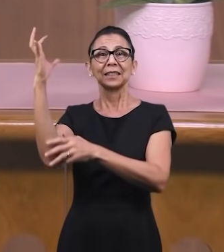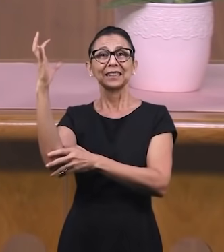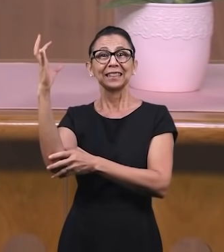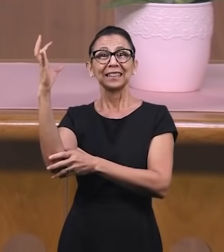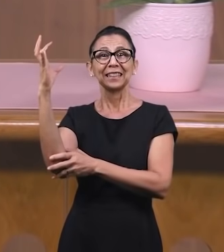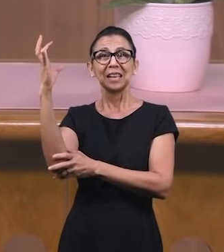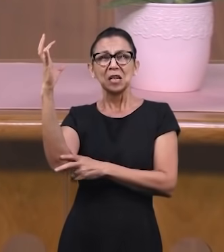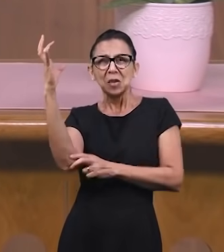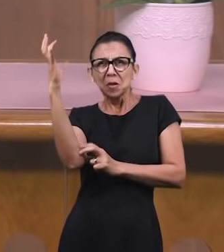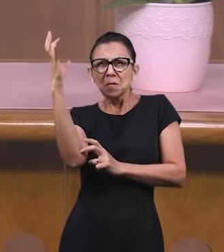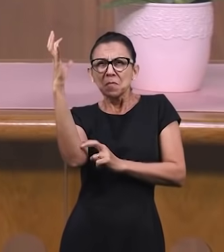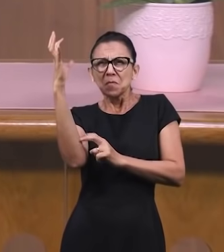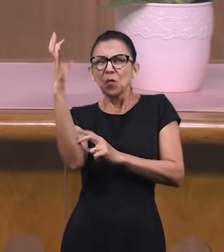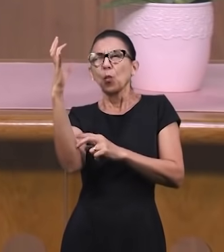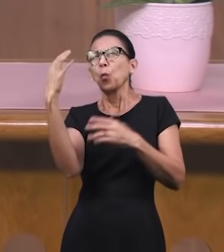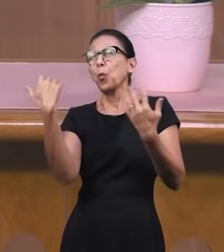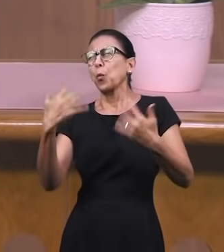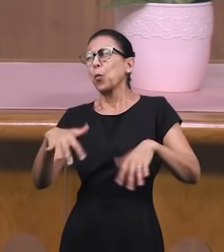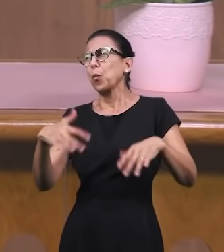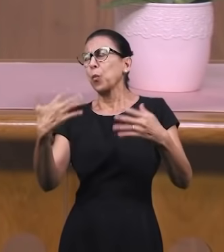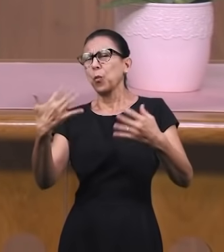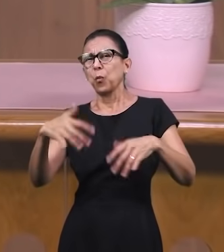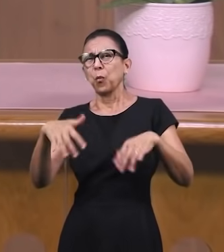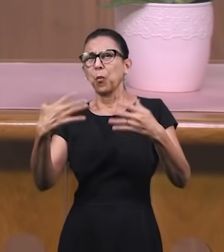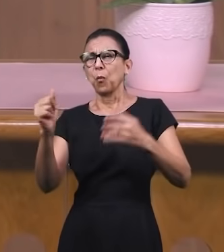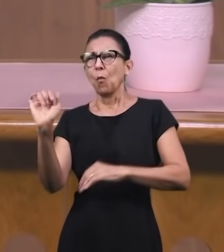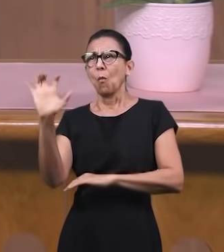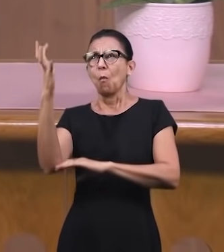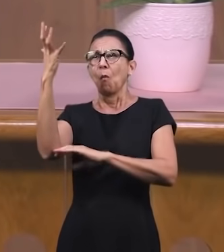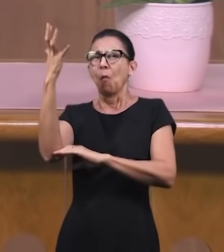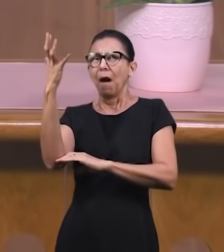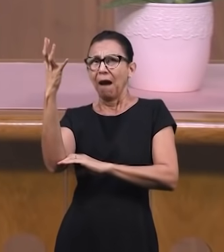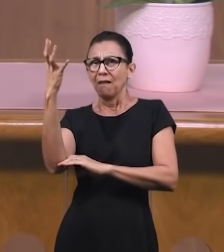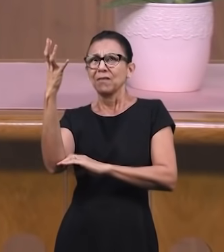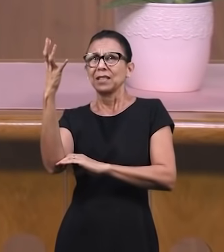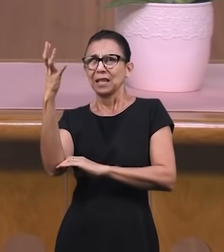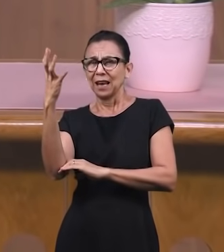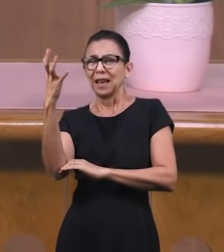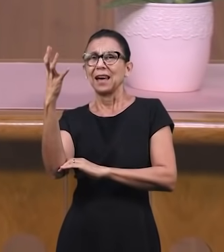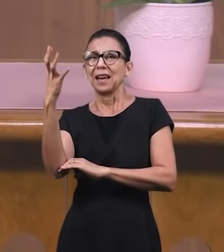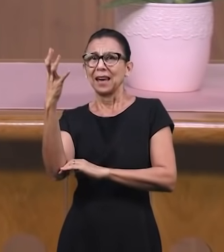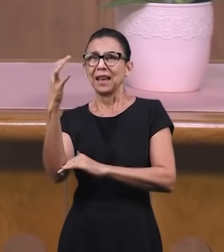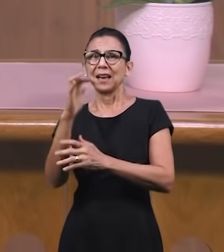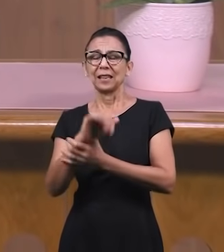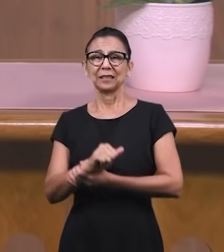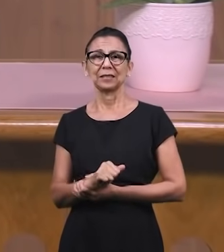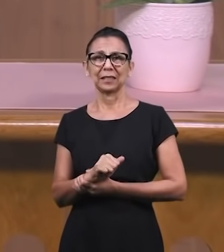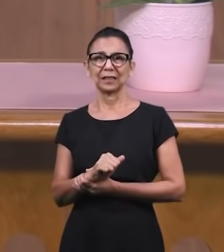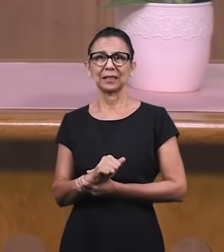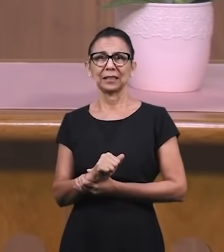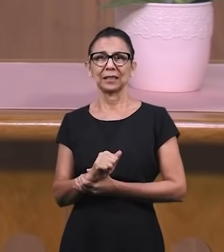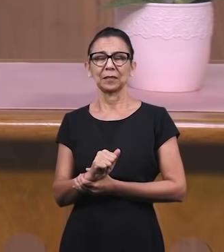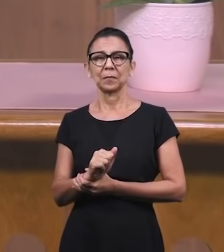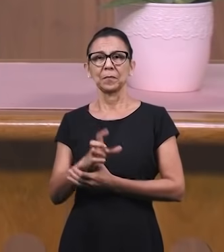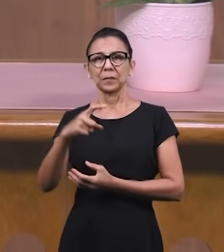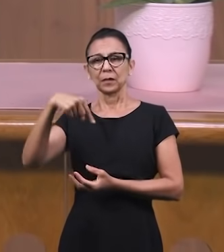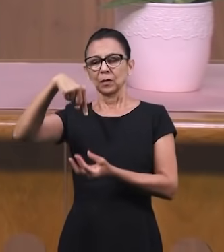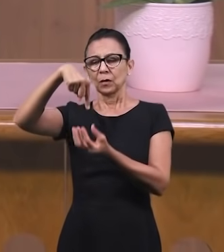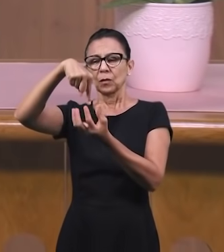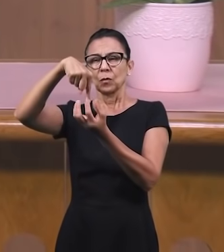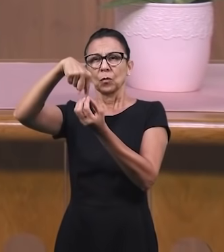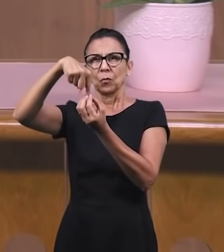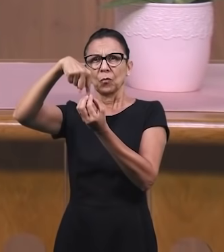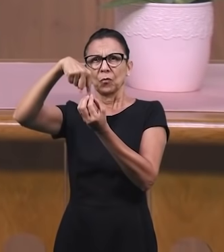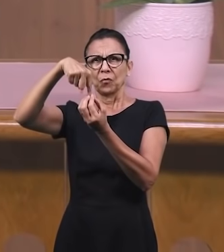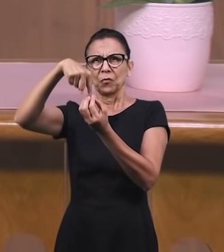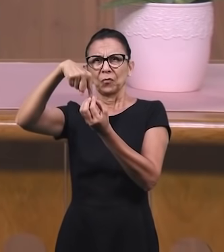estava disponível para ele subir era numa figueira brava. A palavra de Deus, a Bíblia, faz questão de registrar isso, era uma figueira brava, ou